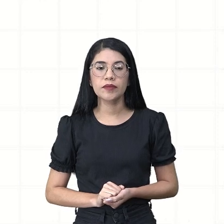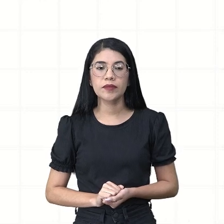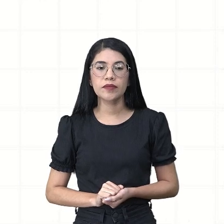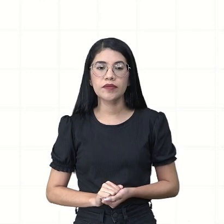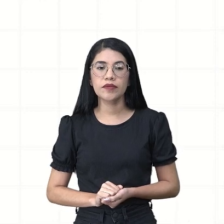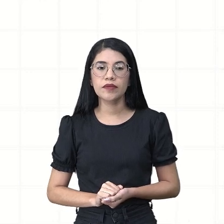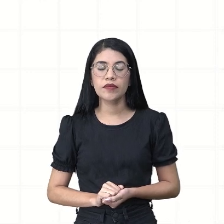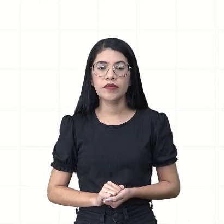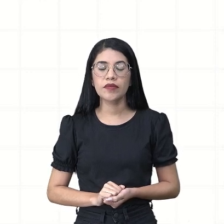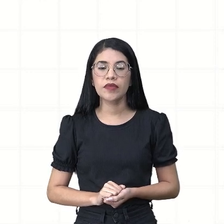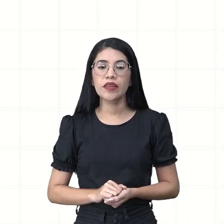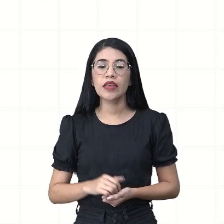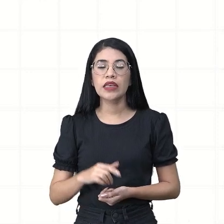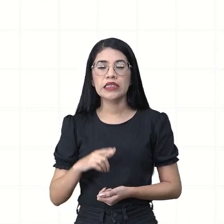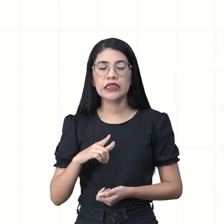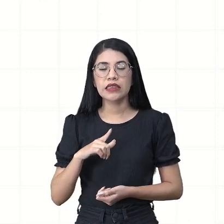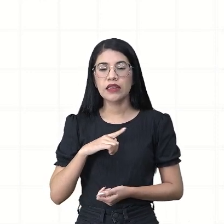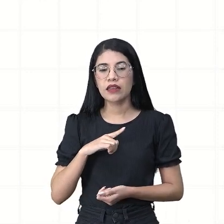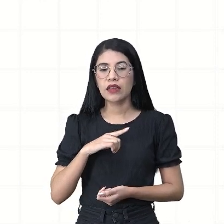tiver